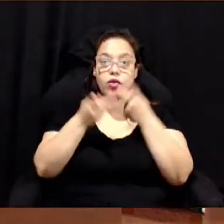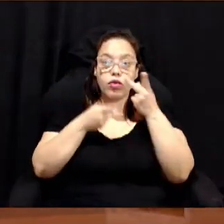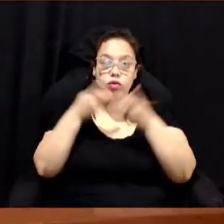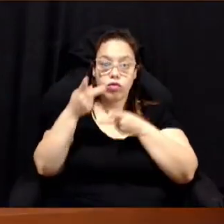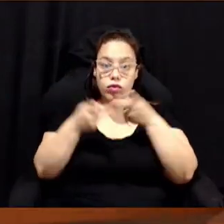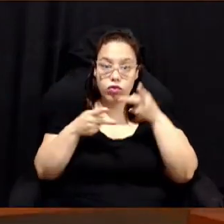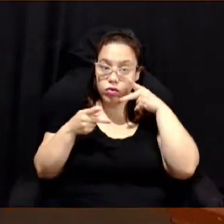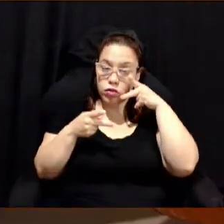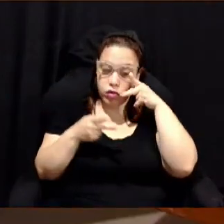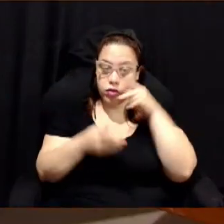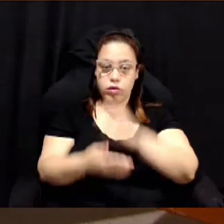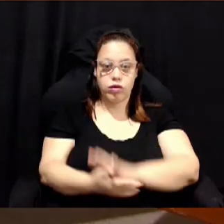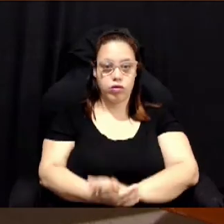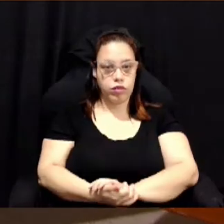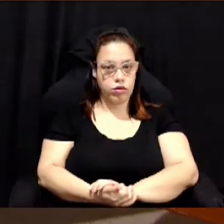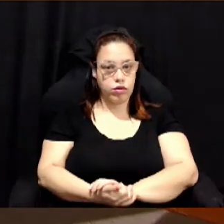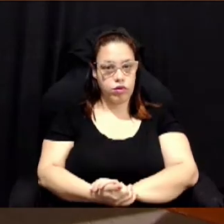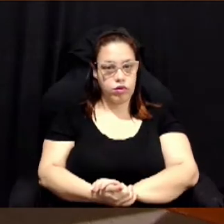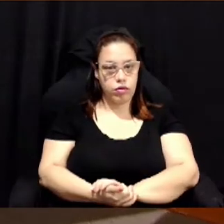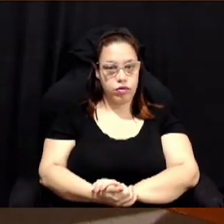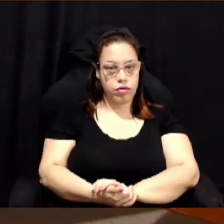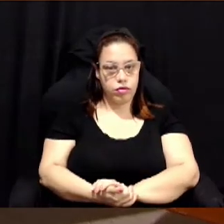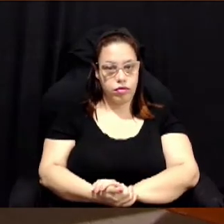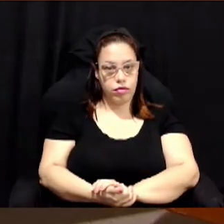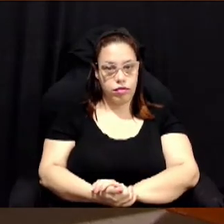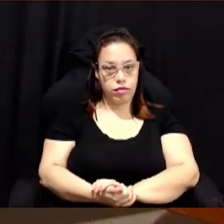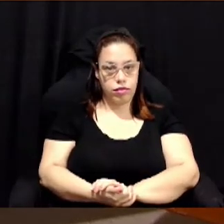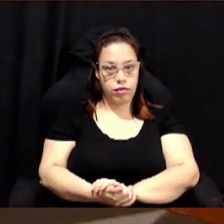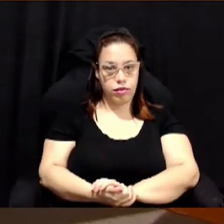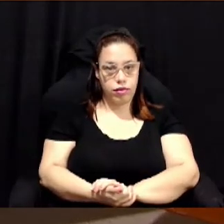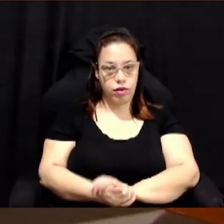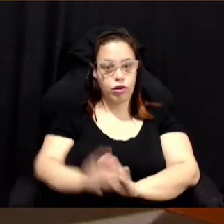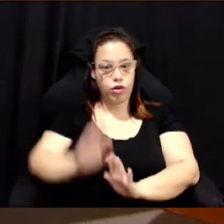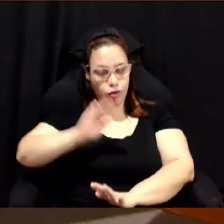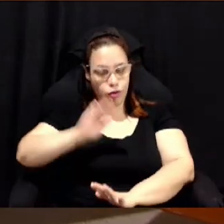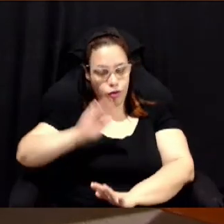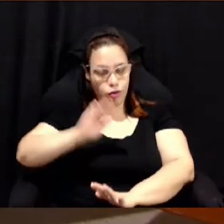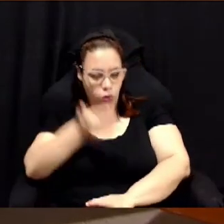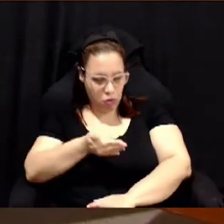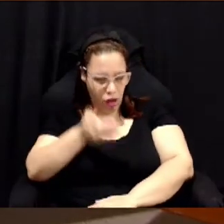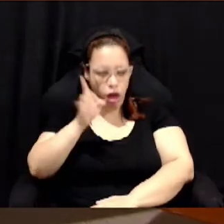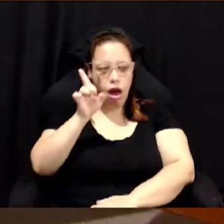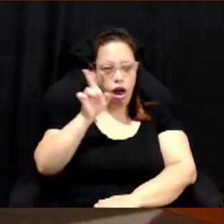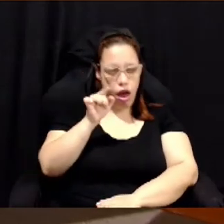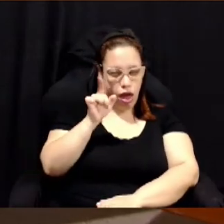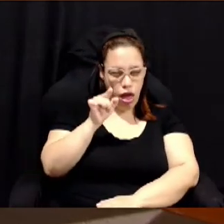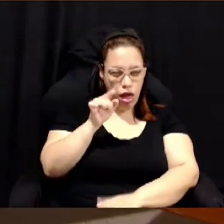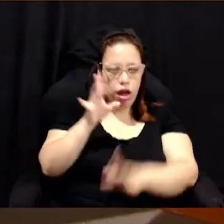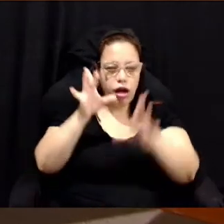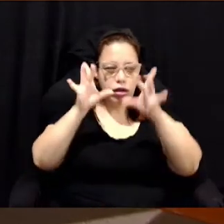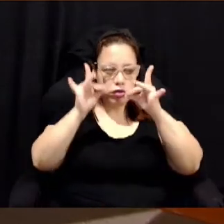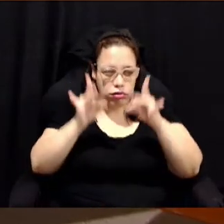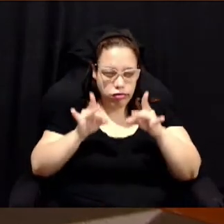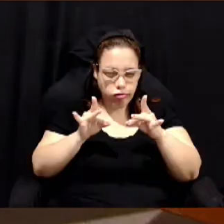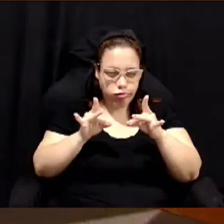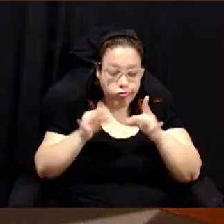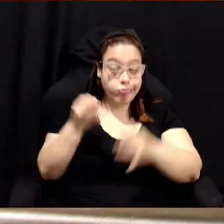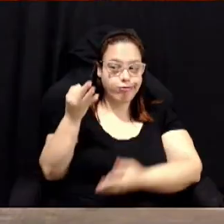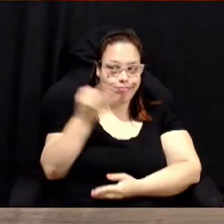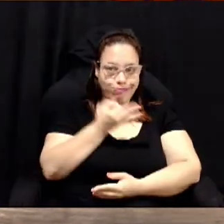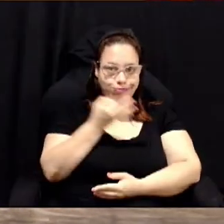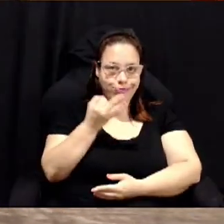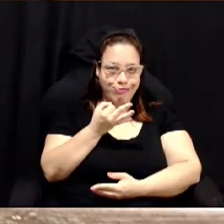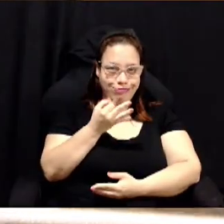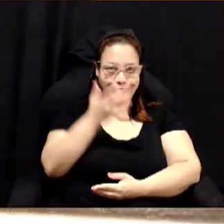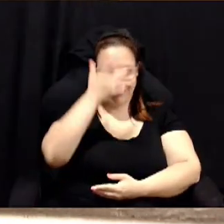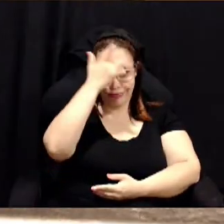assim, a gente está com uma homenagem, né? Muito especial e válida para o pessoal do